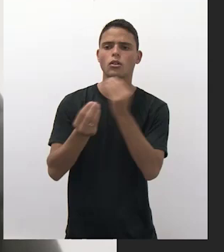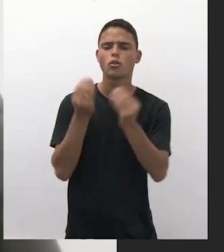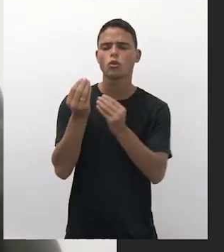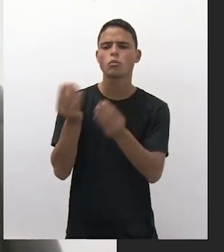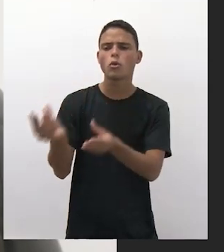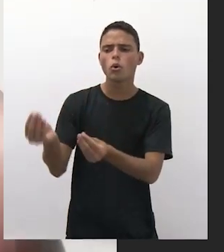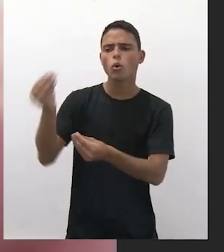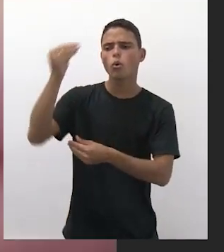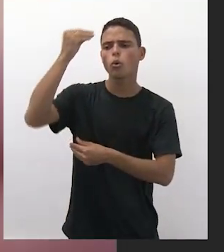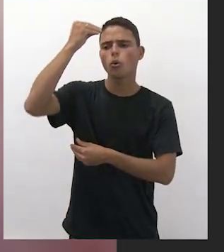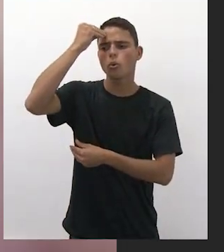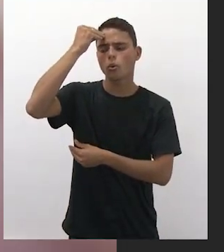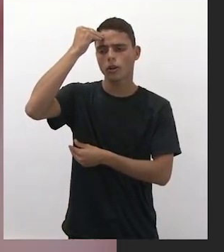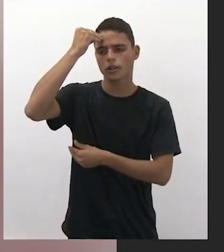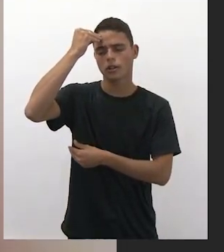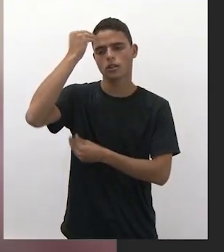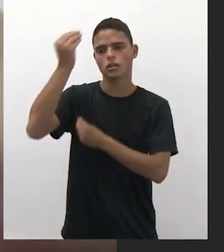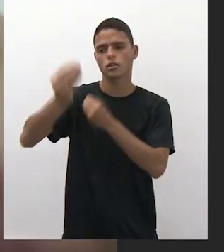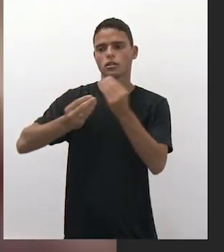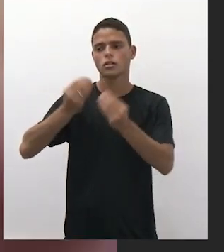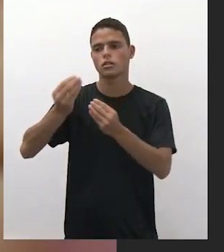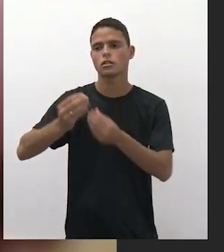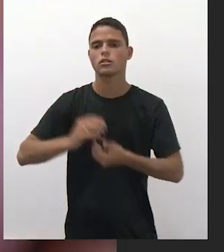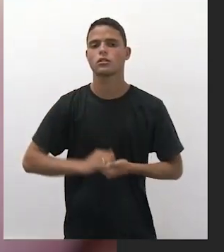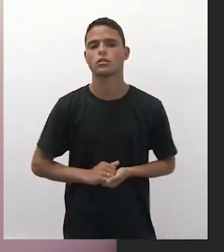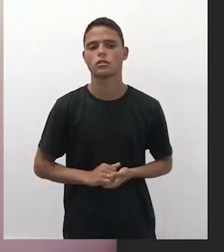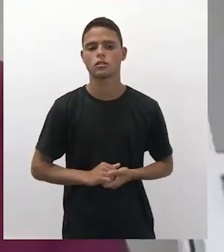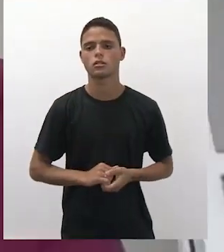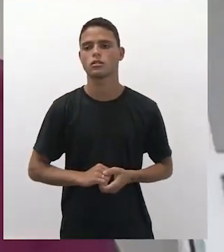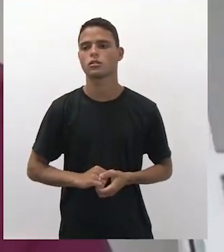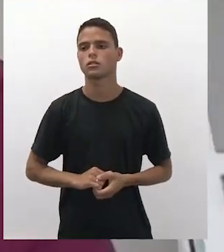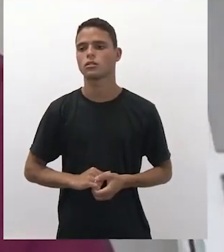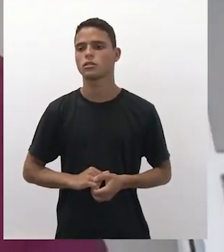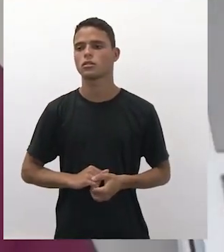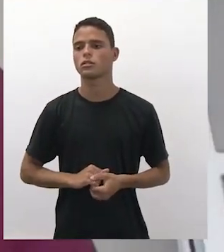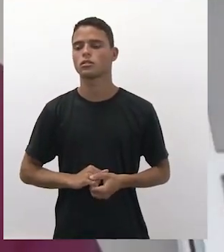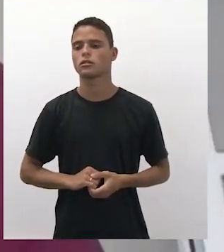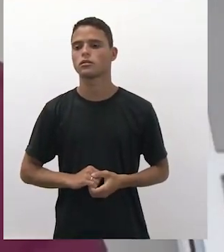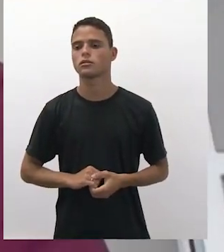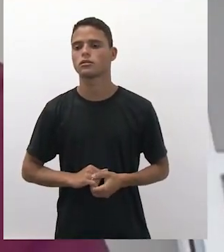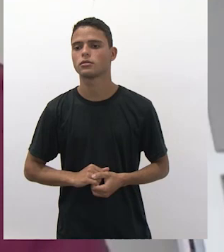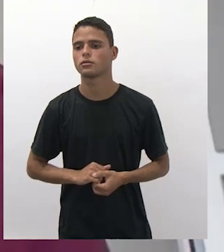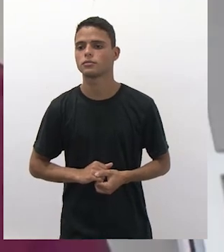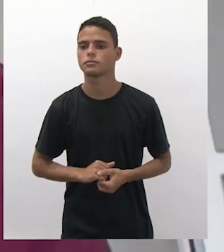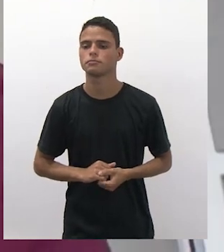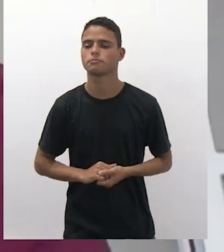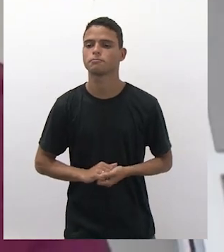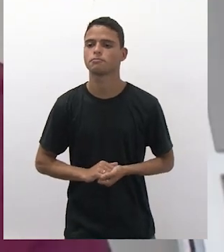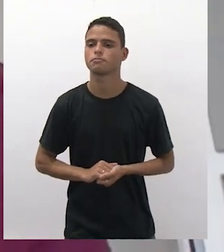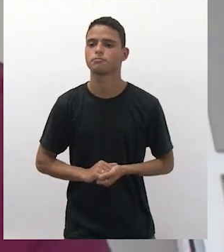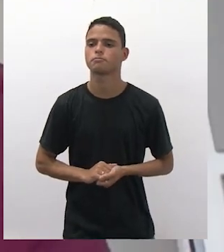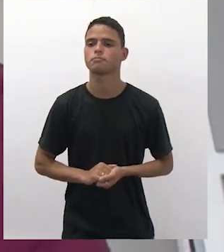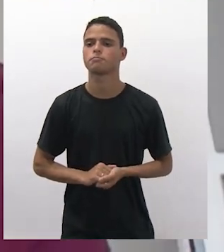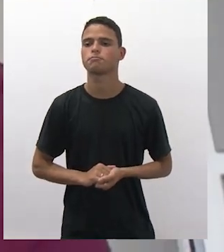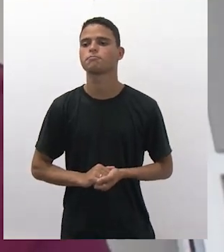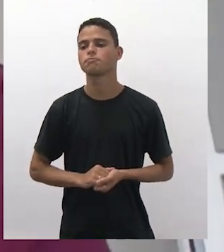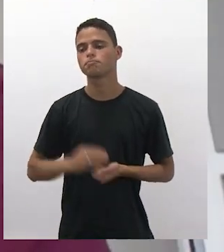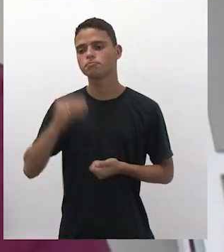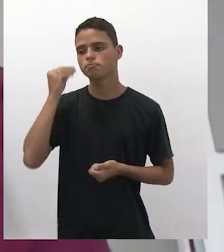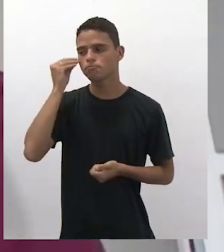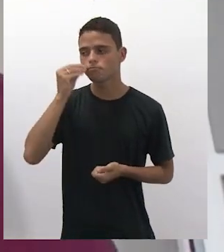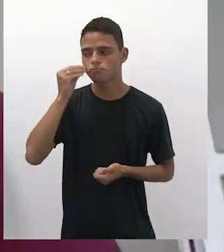memórias? Vocês veem que essa